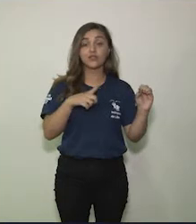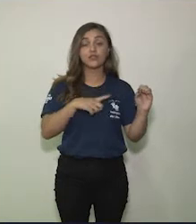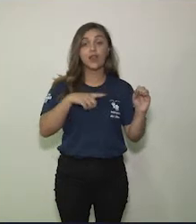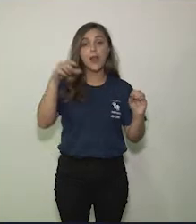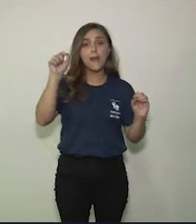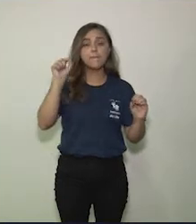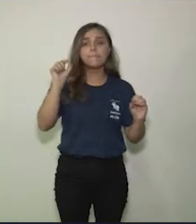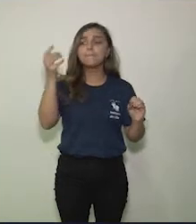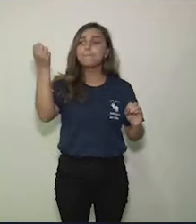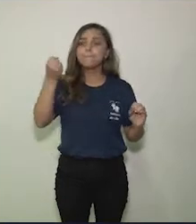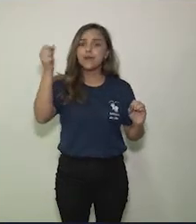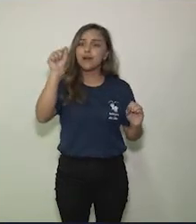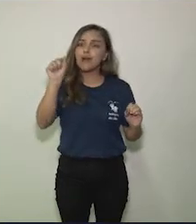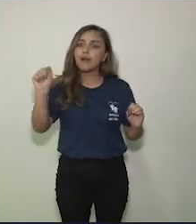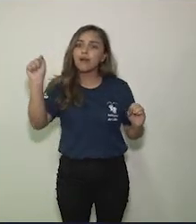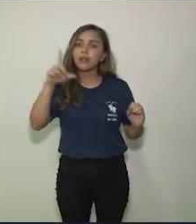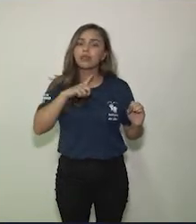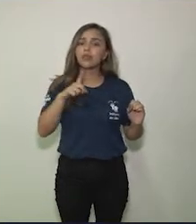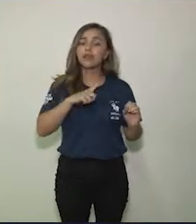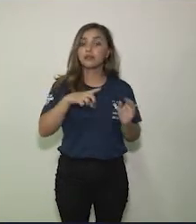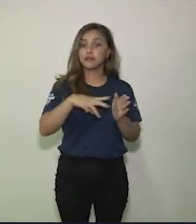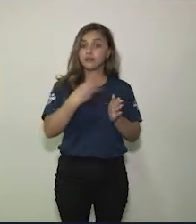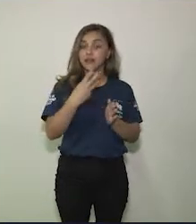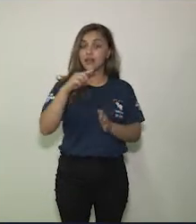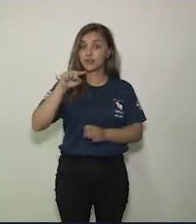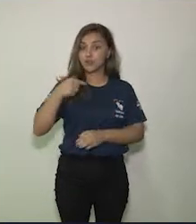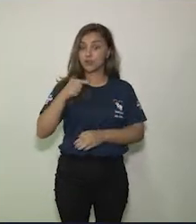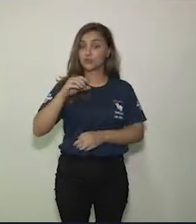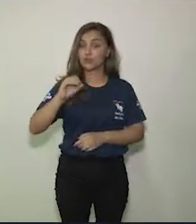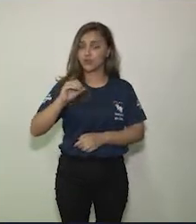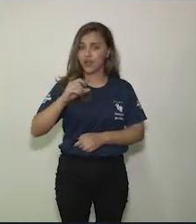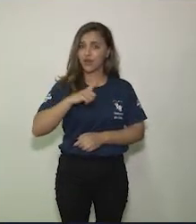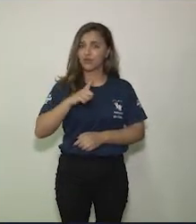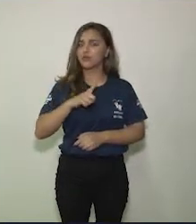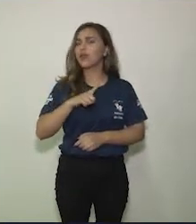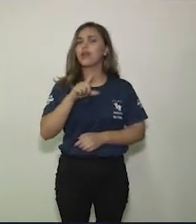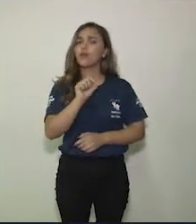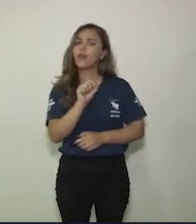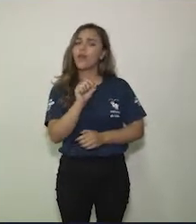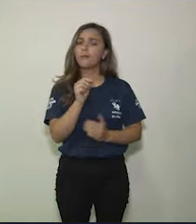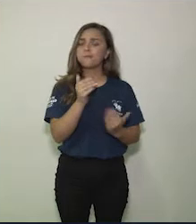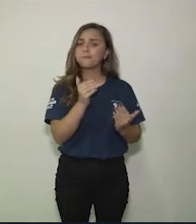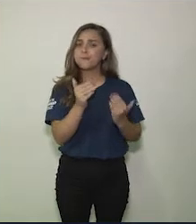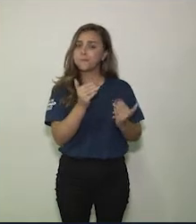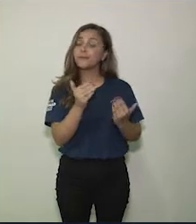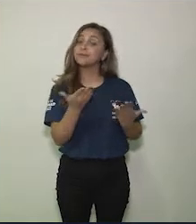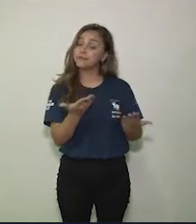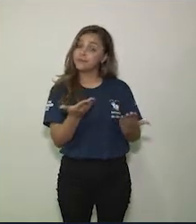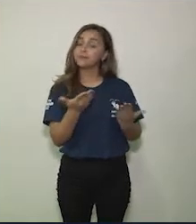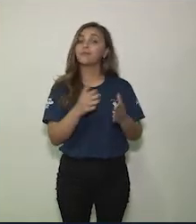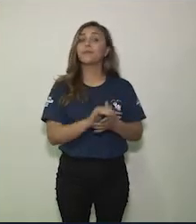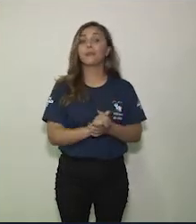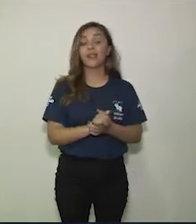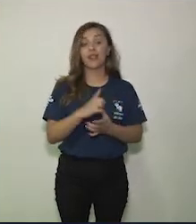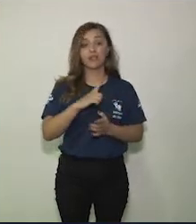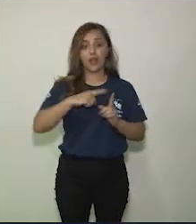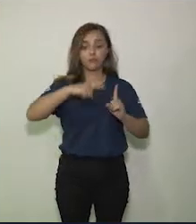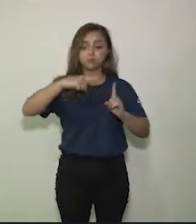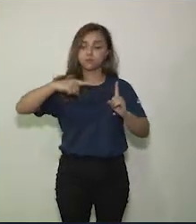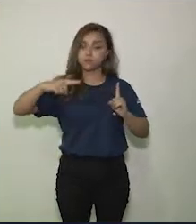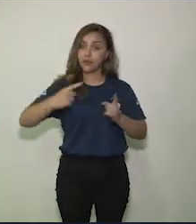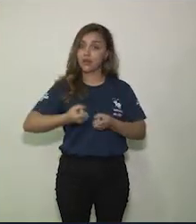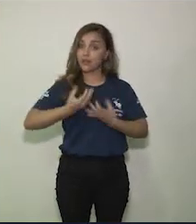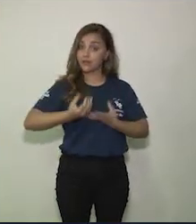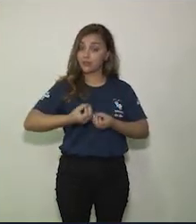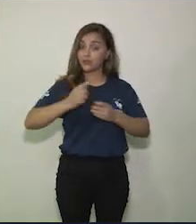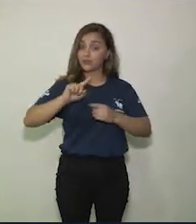uma prevalência de 3,7, portanto, um intervalo de confiança muito longo. Então, os dados que a gente vai apresentar